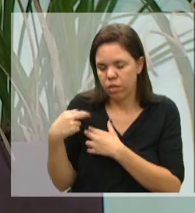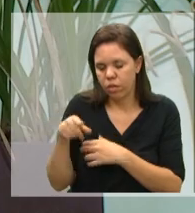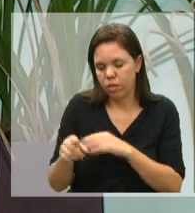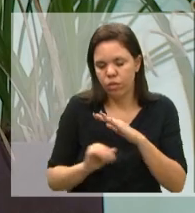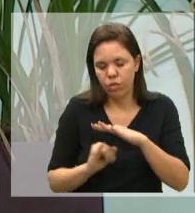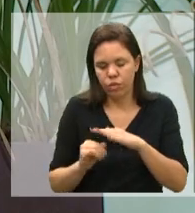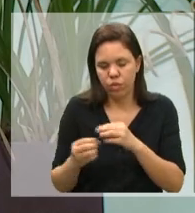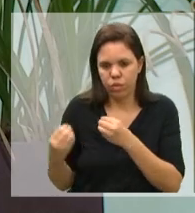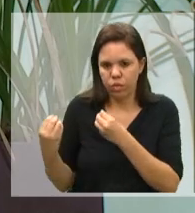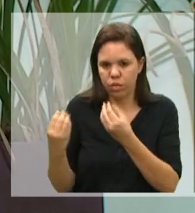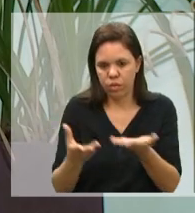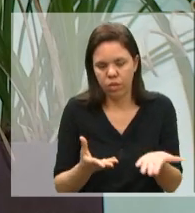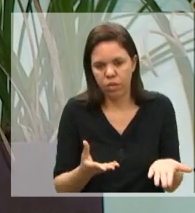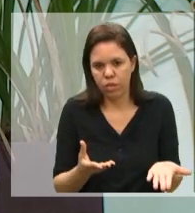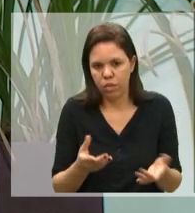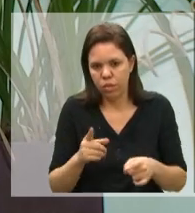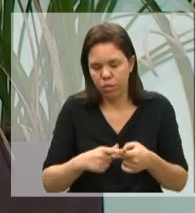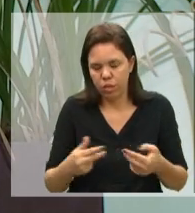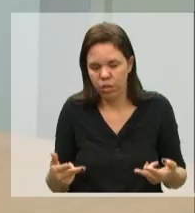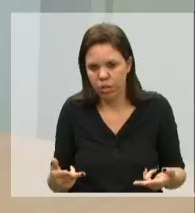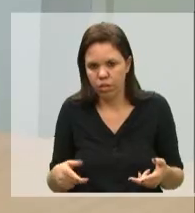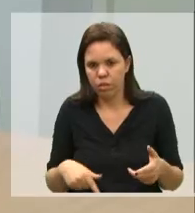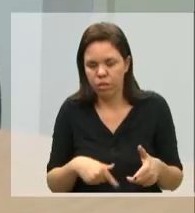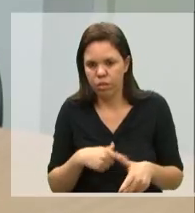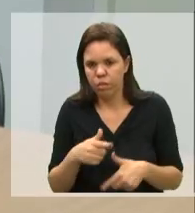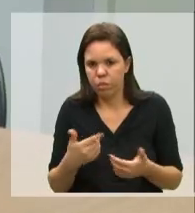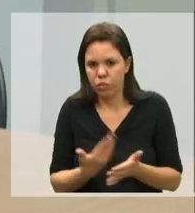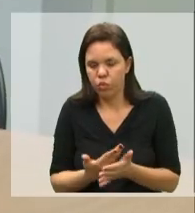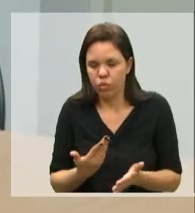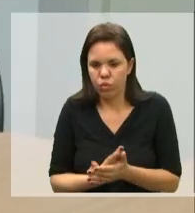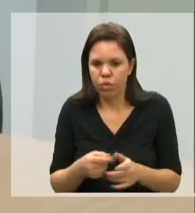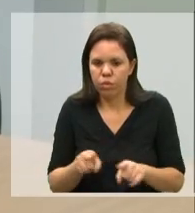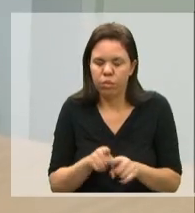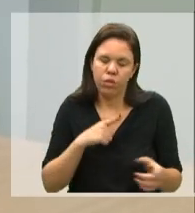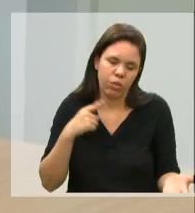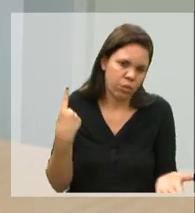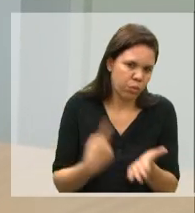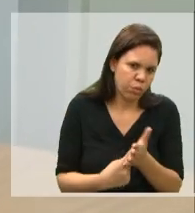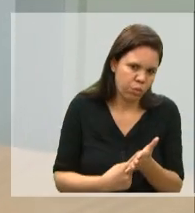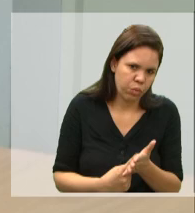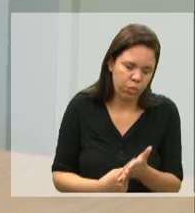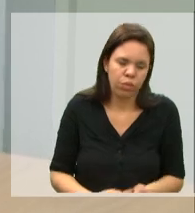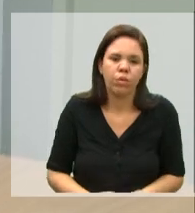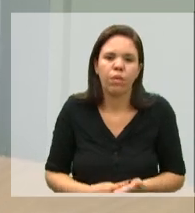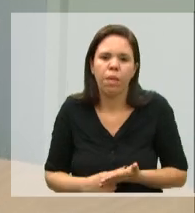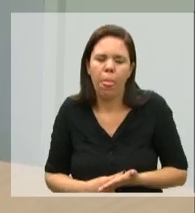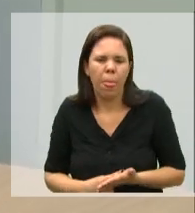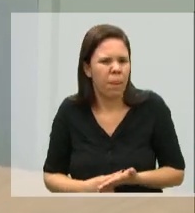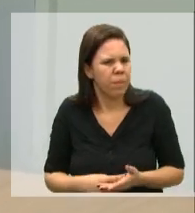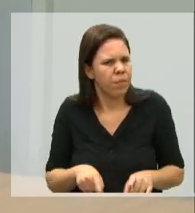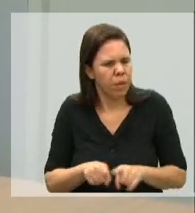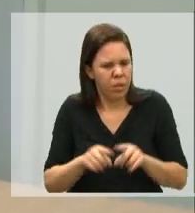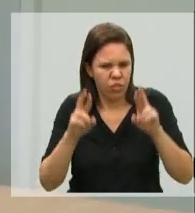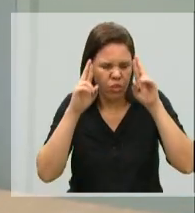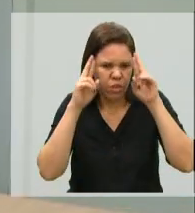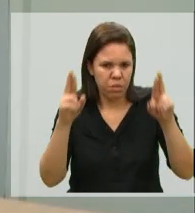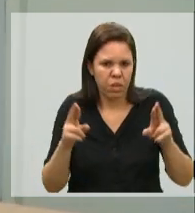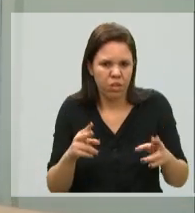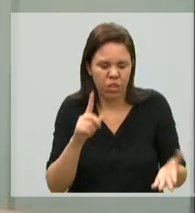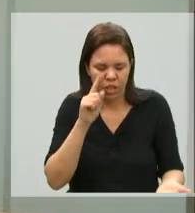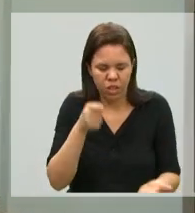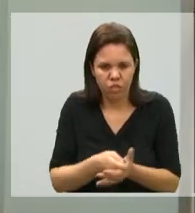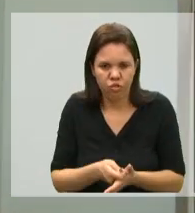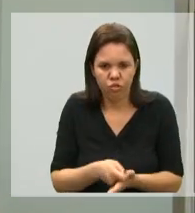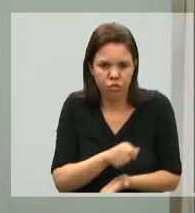com a entrega e, obviamente, de um compromisso moral até de garantir com